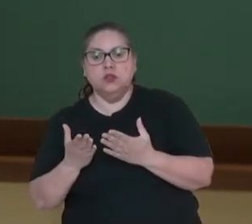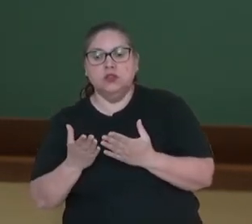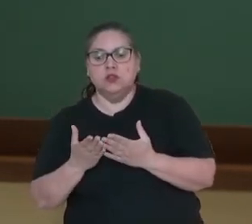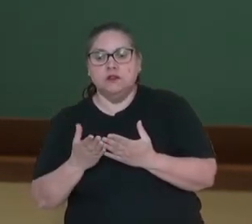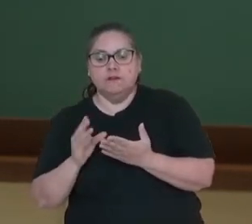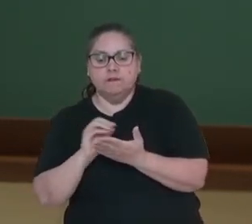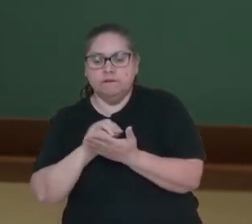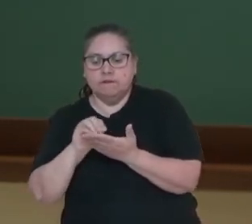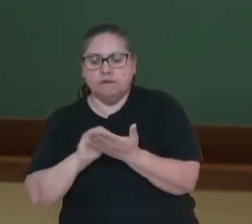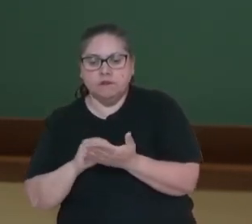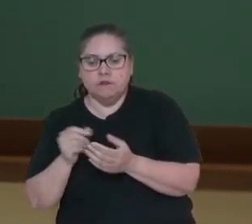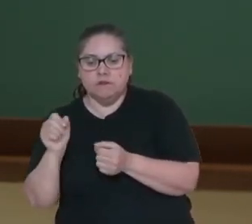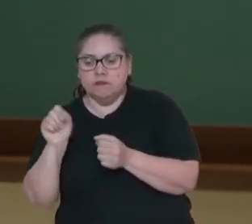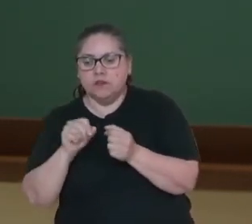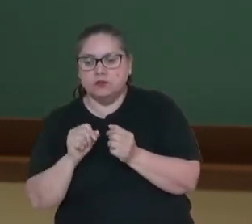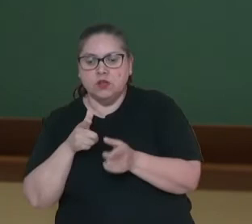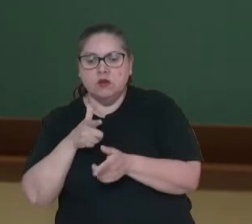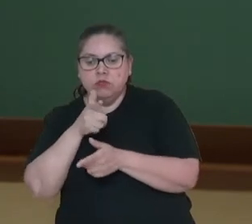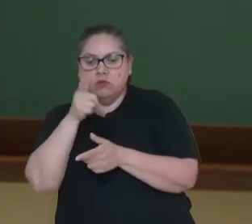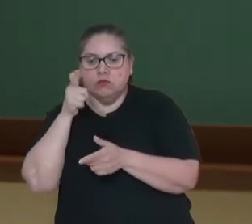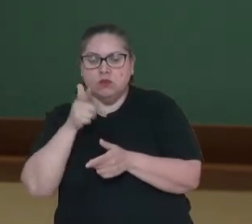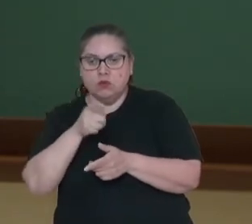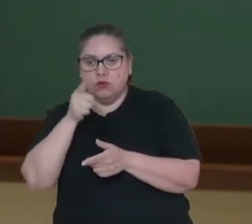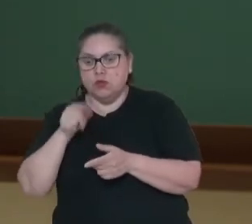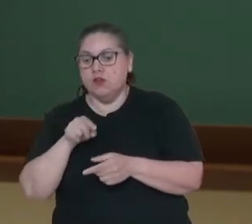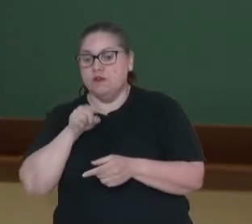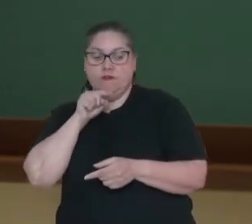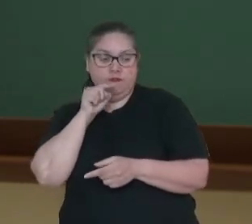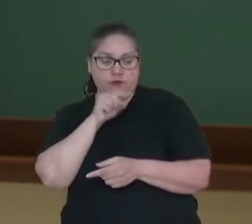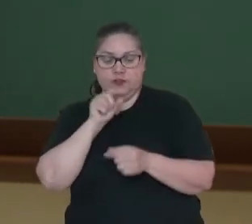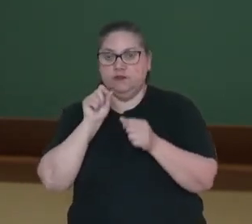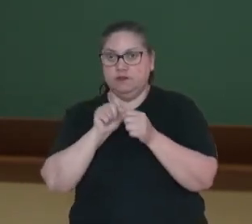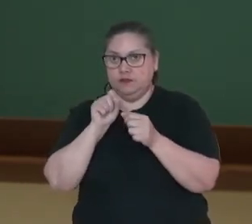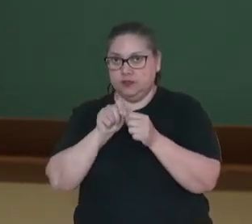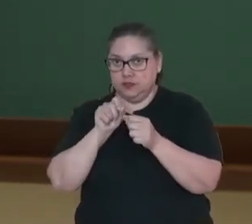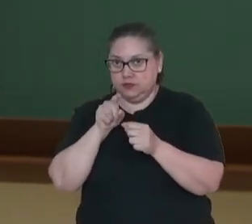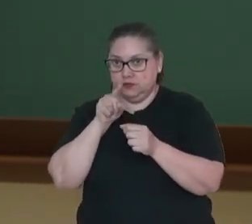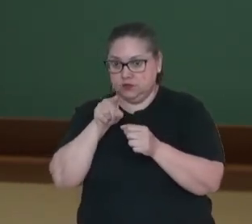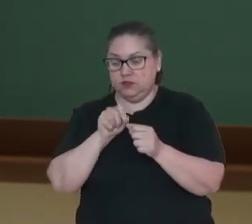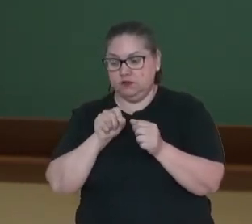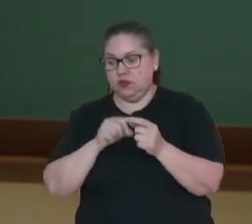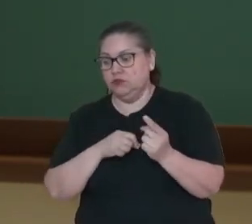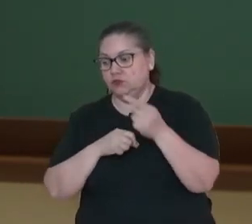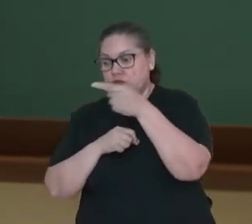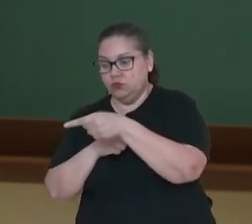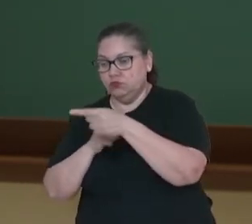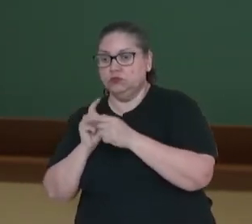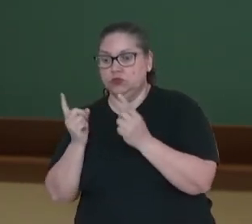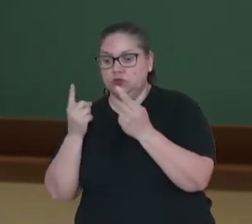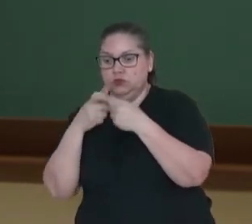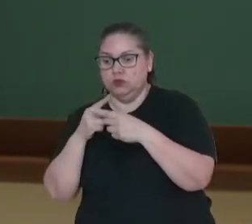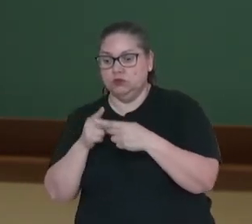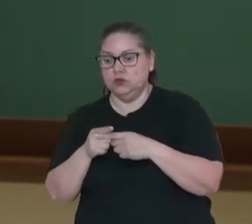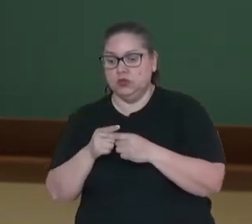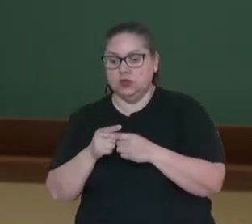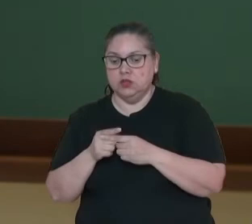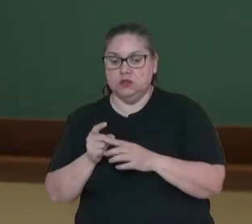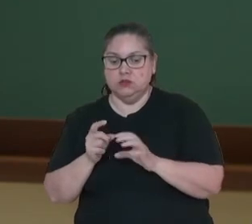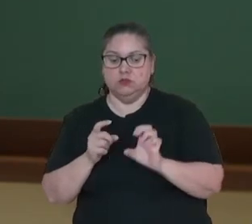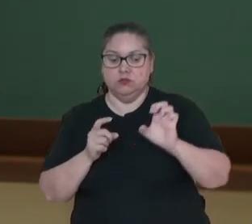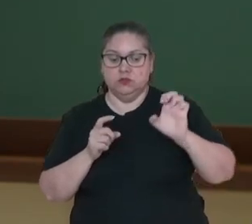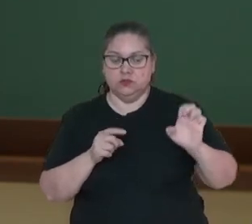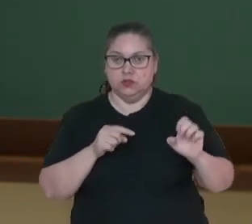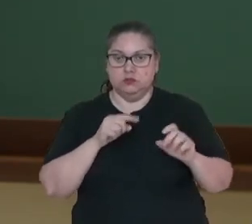você registrar os disparos que você vai fazer na frota adversária. Então, no lado esquerdo,